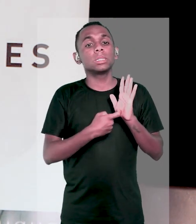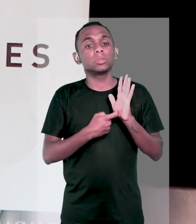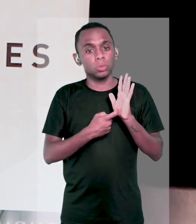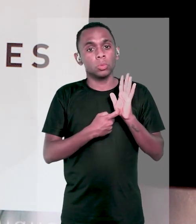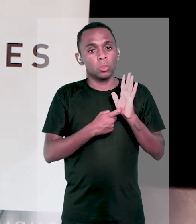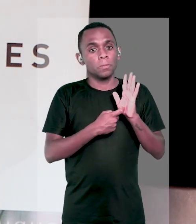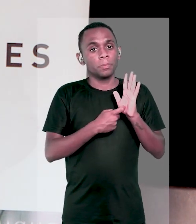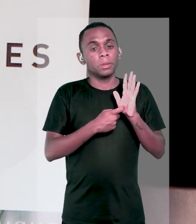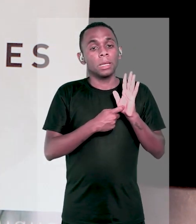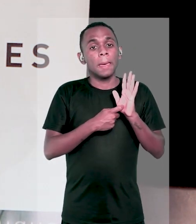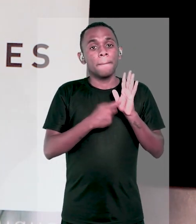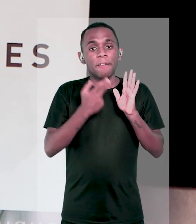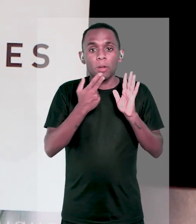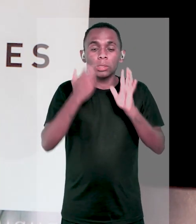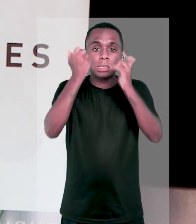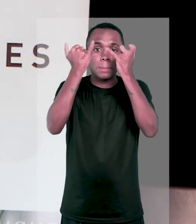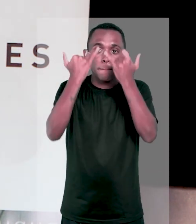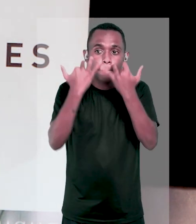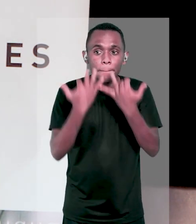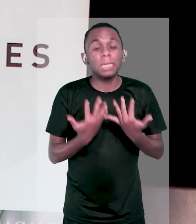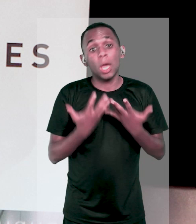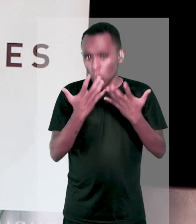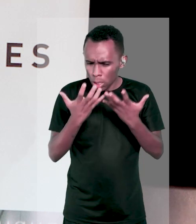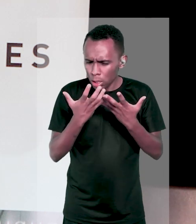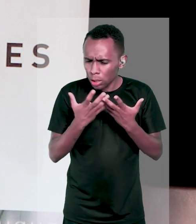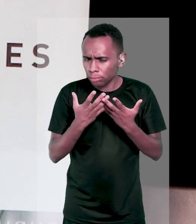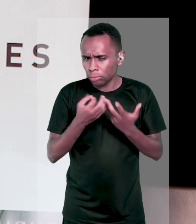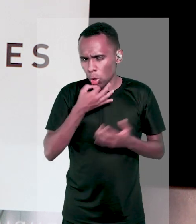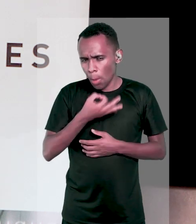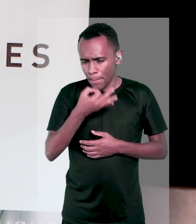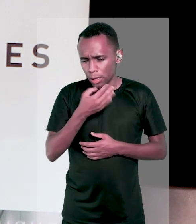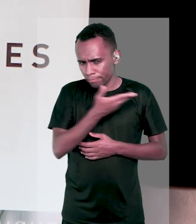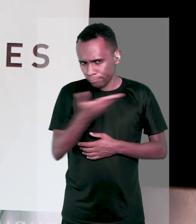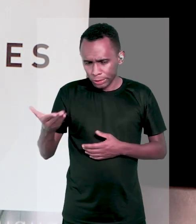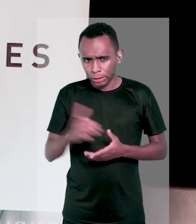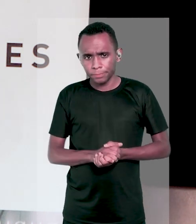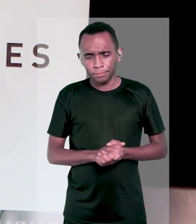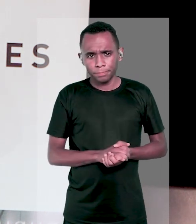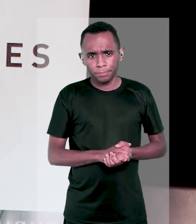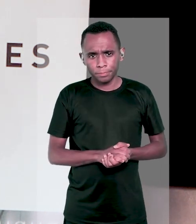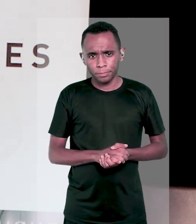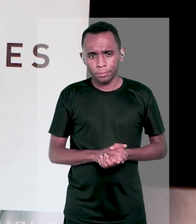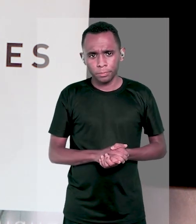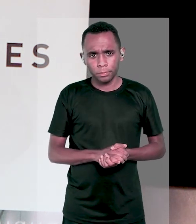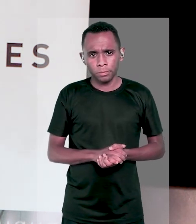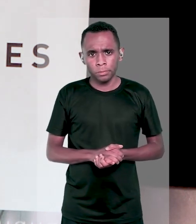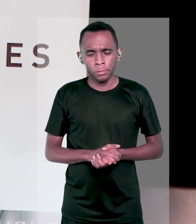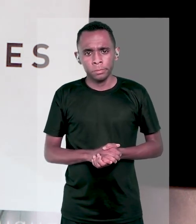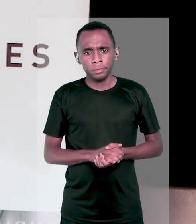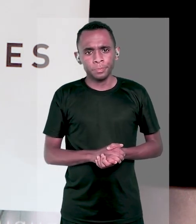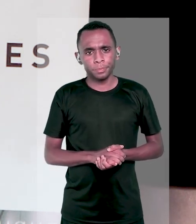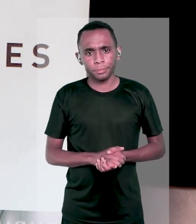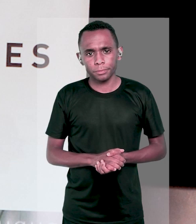implexo é uma categoria um pouco misteriosa e ela incomoda porque ela é misteriosa ela